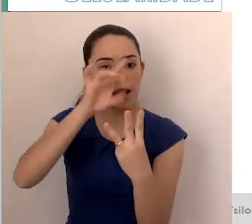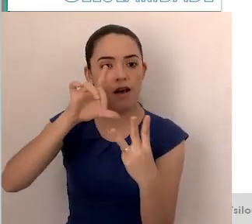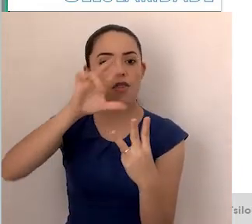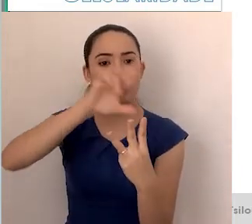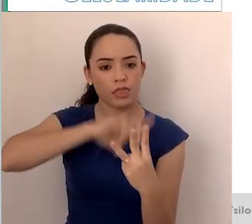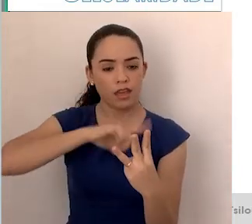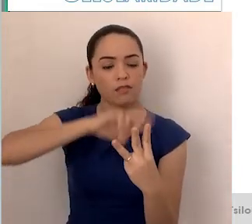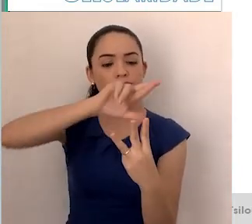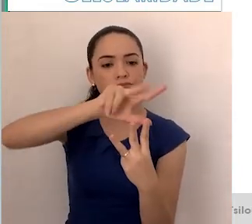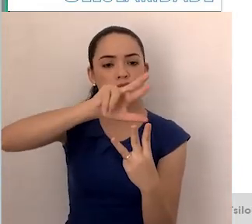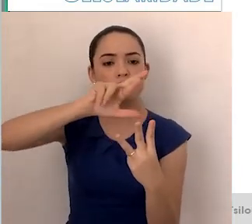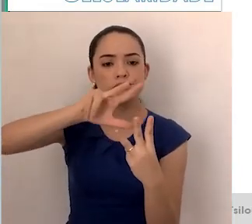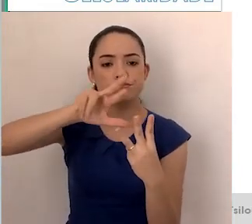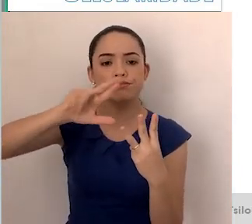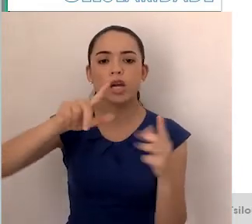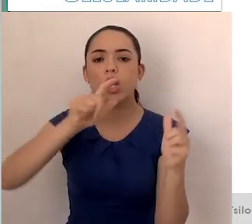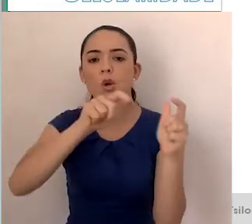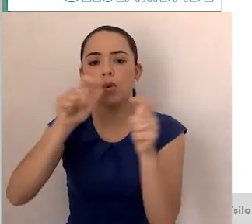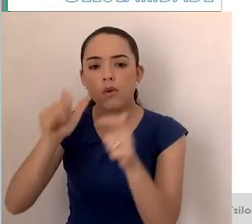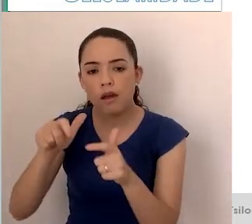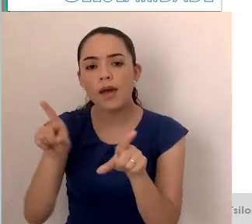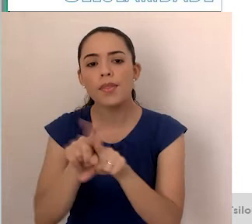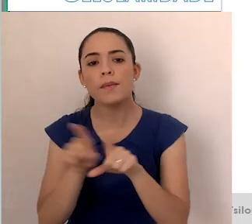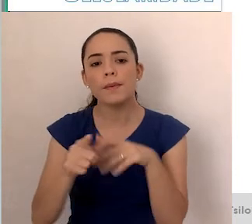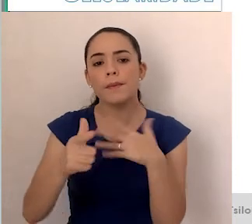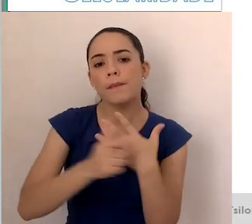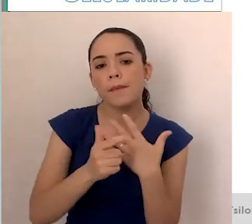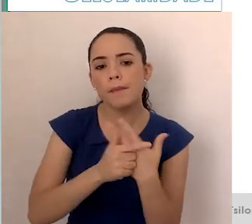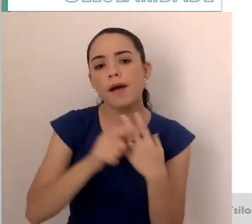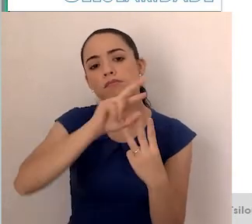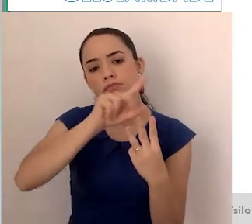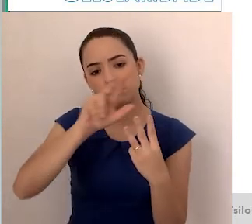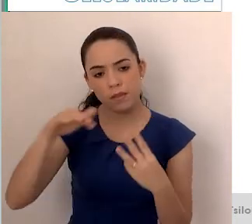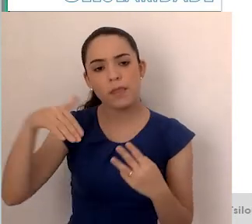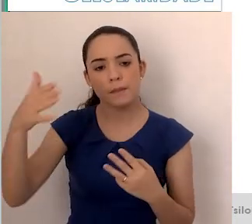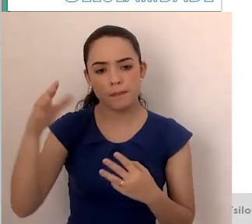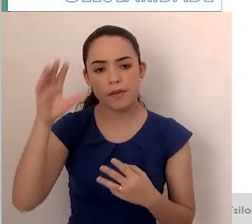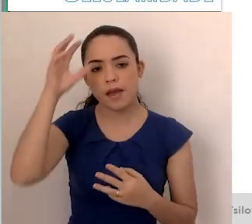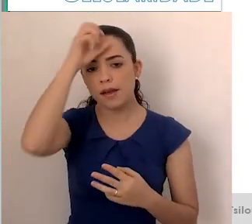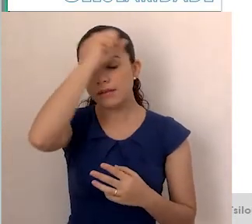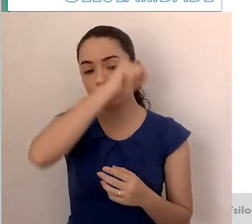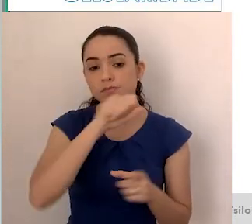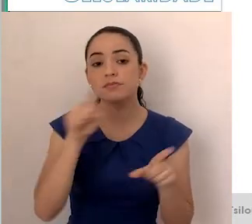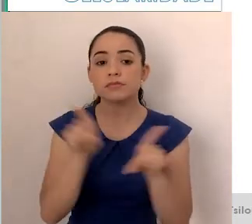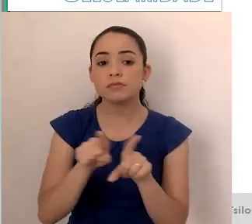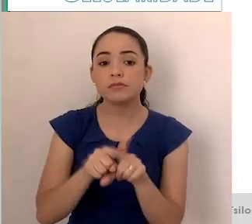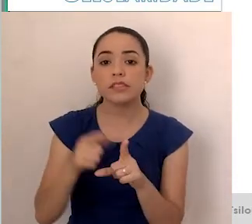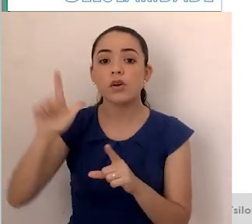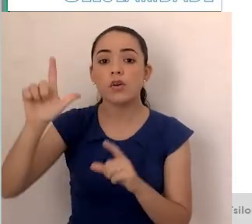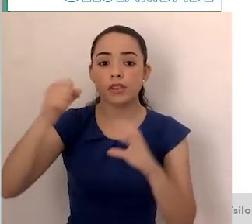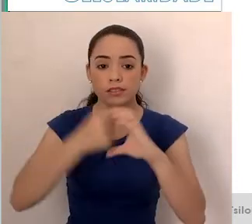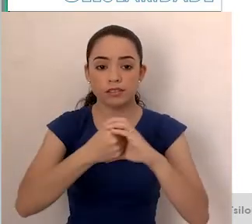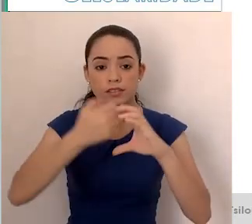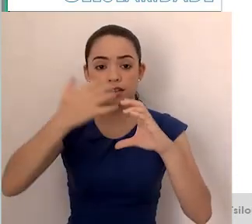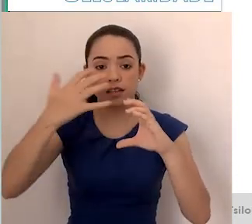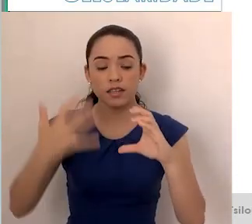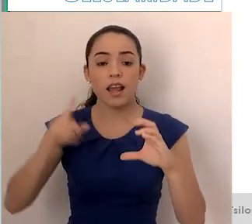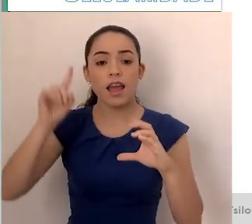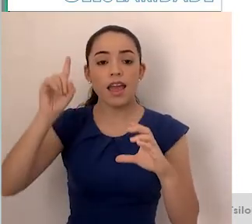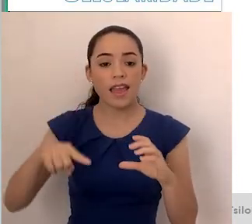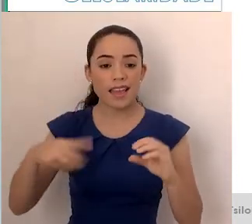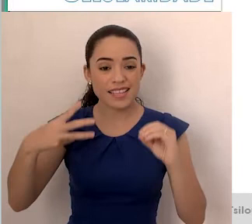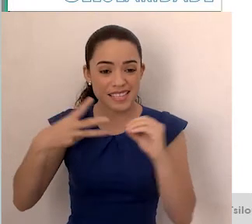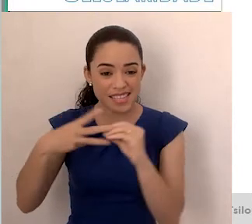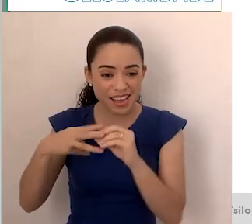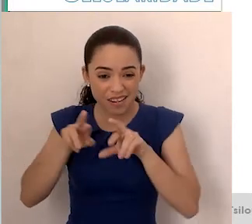origem, morfologia, localização e função, que serão discorridos posteriormente. Outra característica do